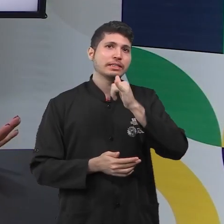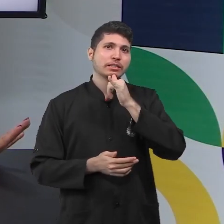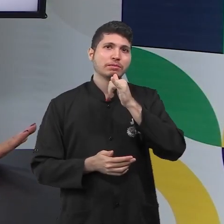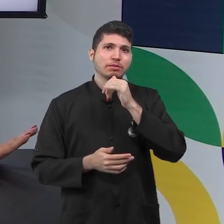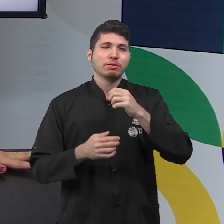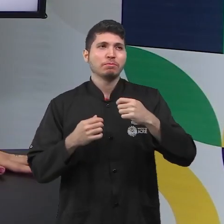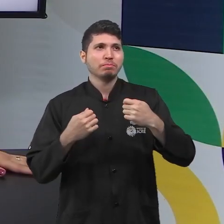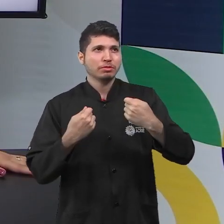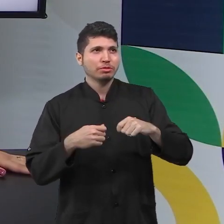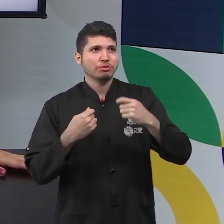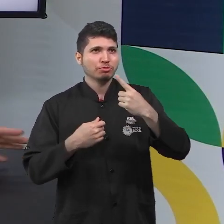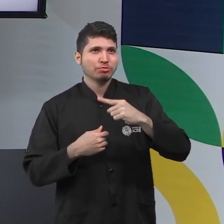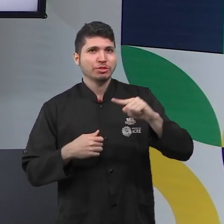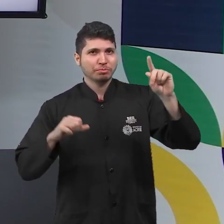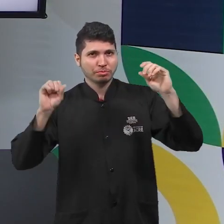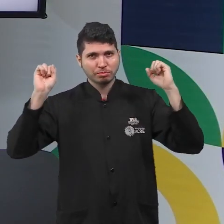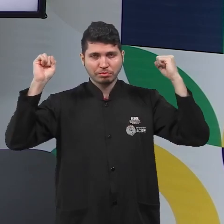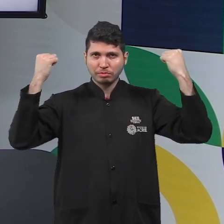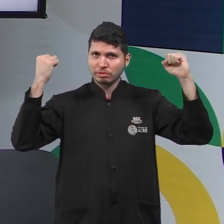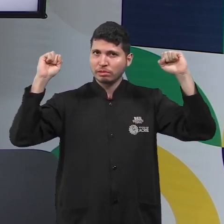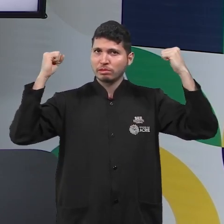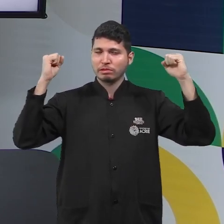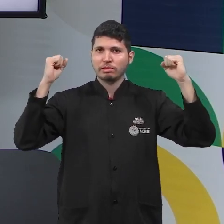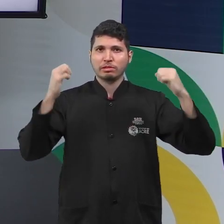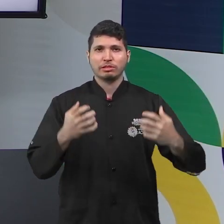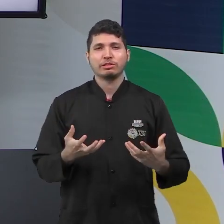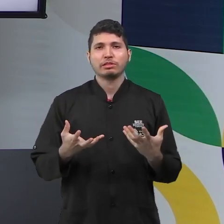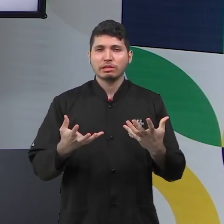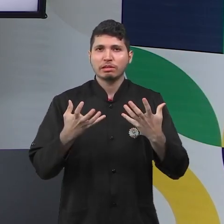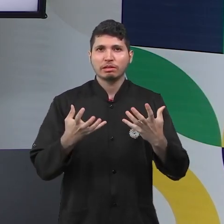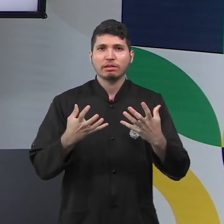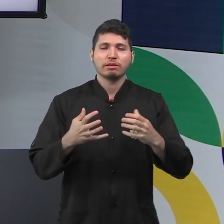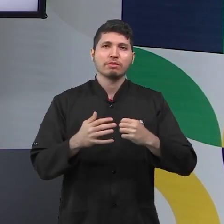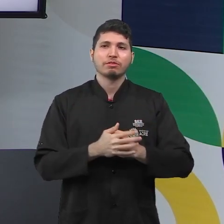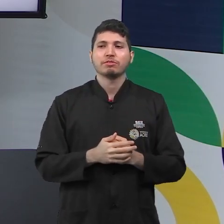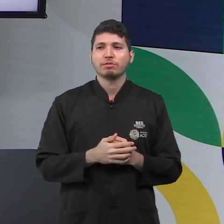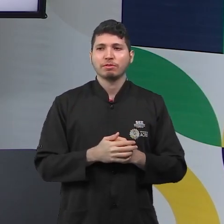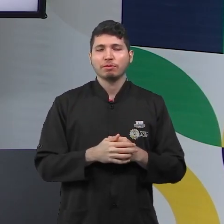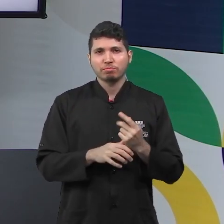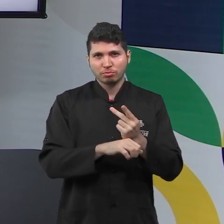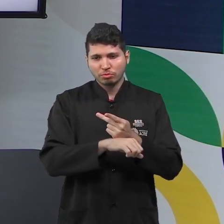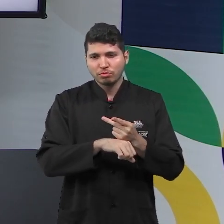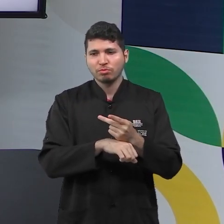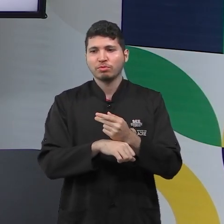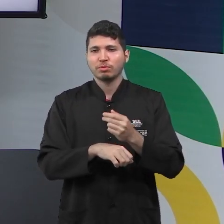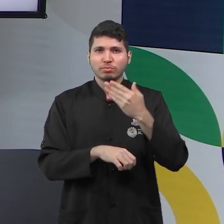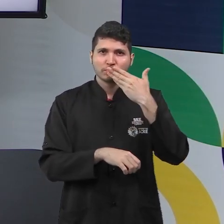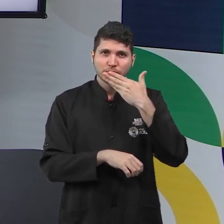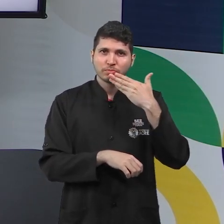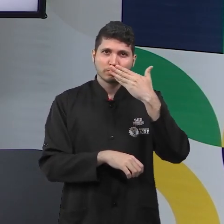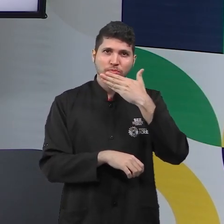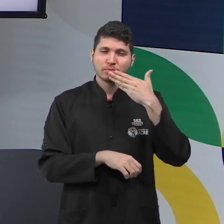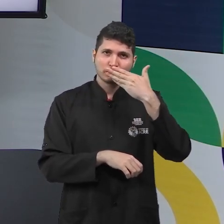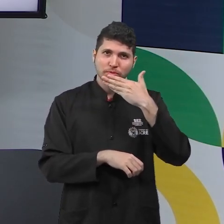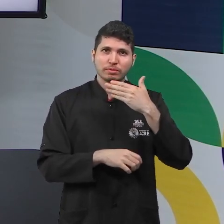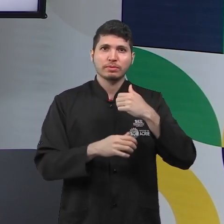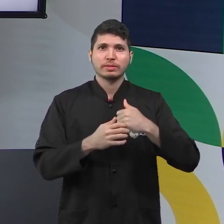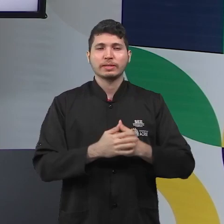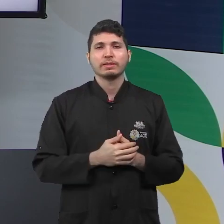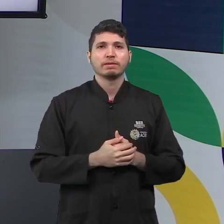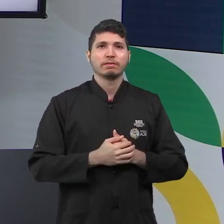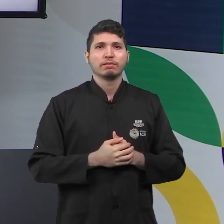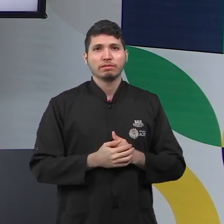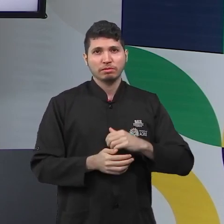precisa estudar e a gente quer ali uma energia rápida. A gente vai atrás do quê? A gente vai atrás de um docinho, Então, a gente tem ali os carboidratos